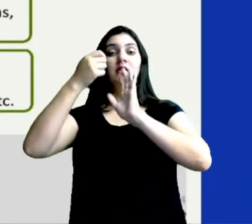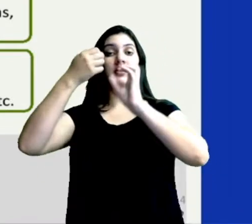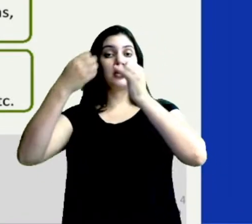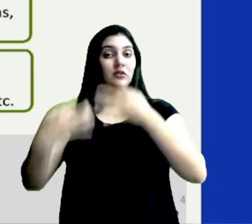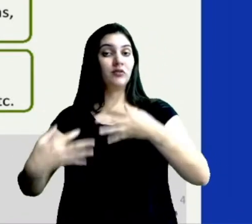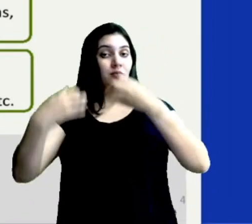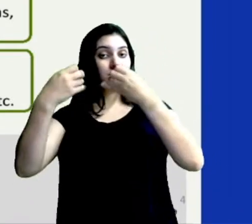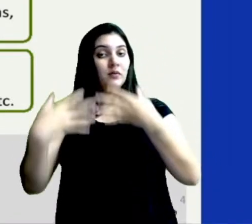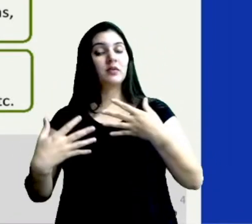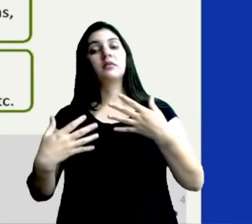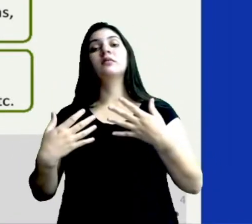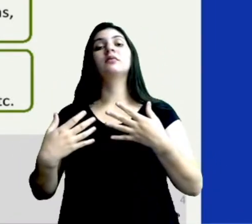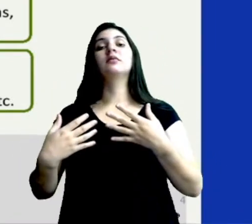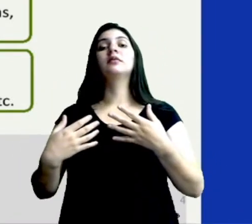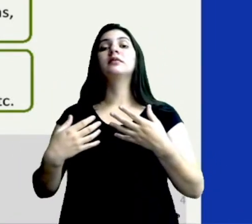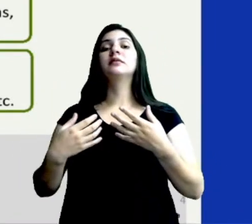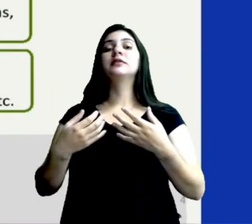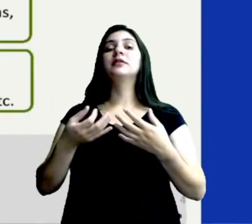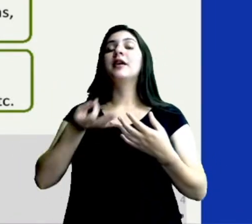descritivo,